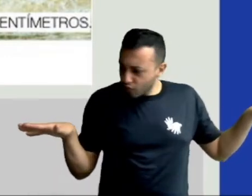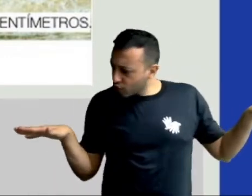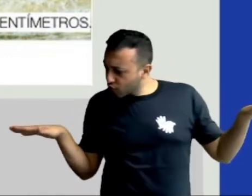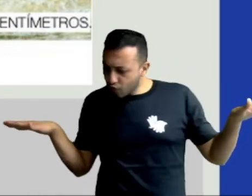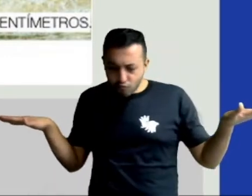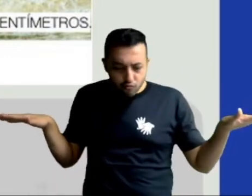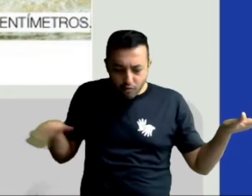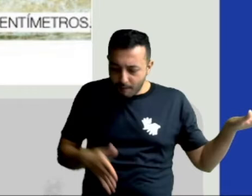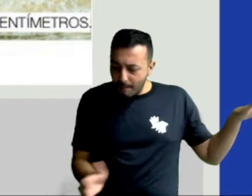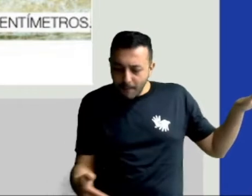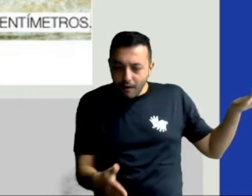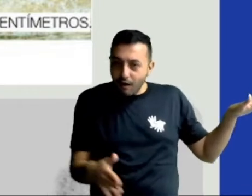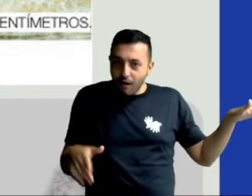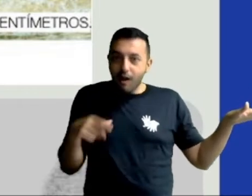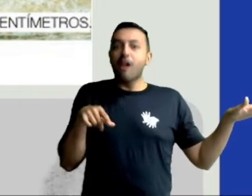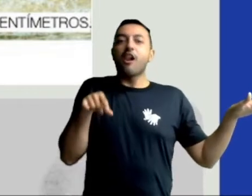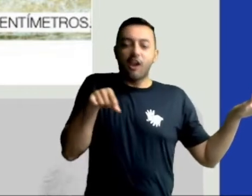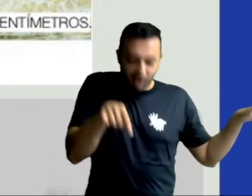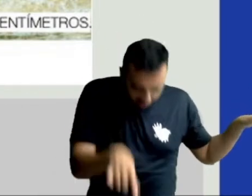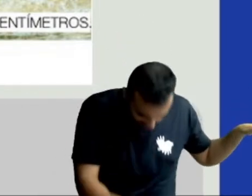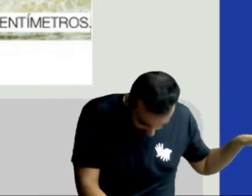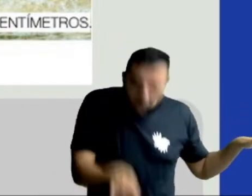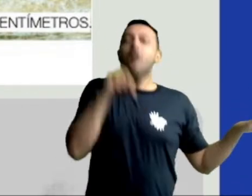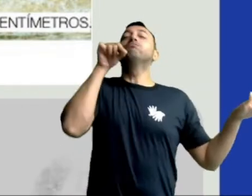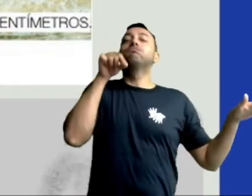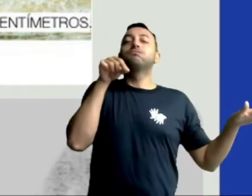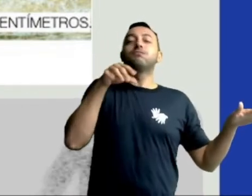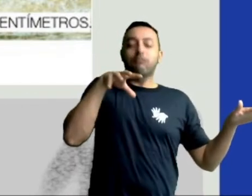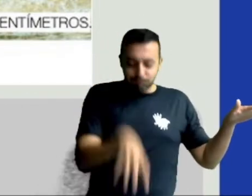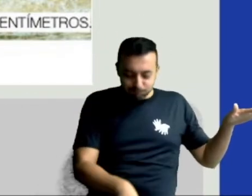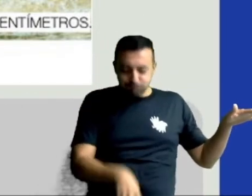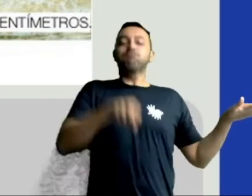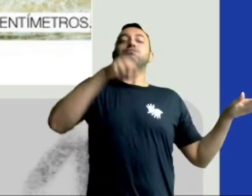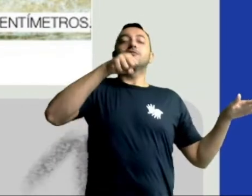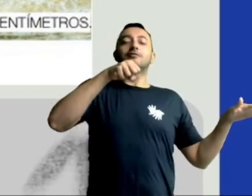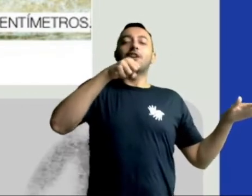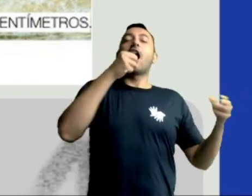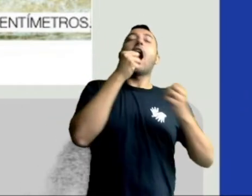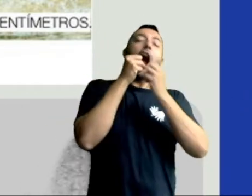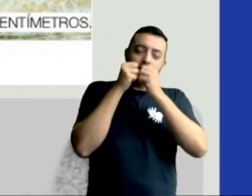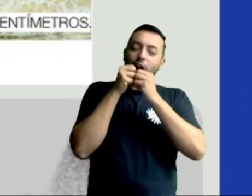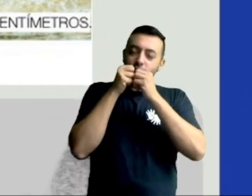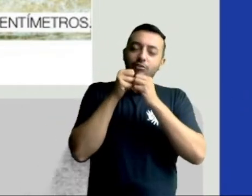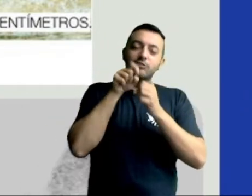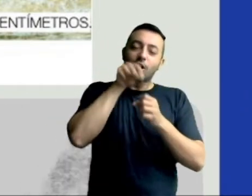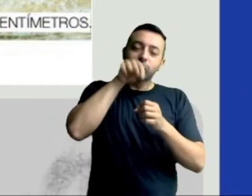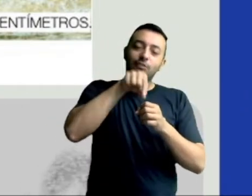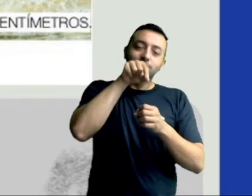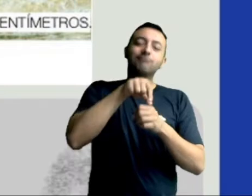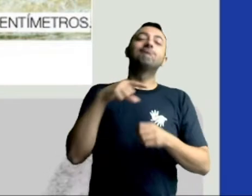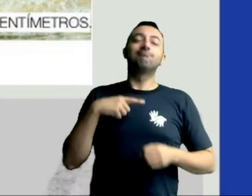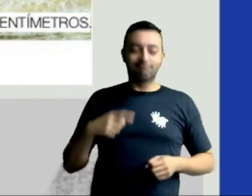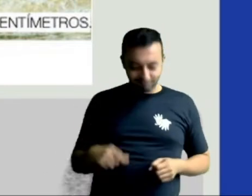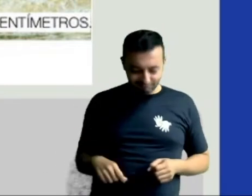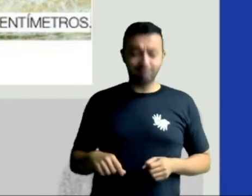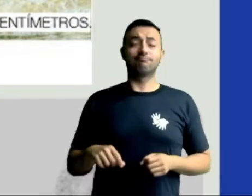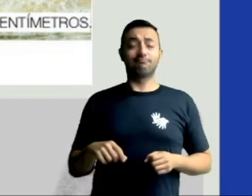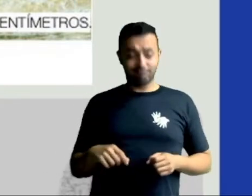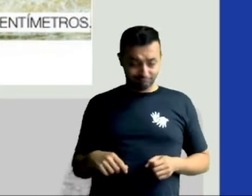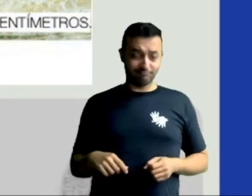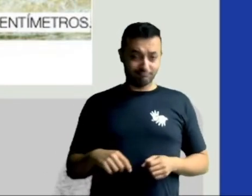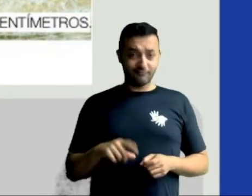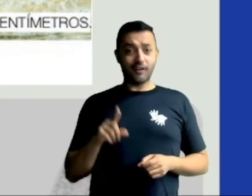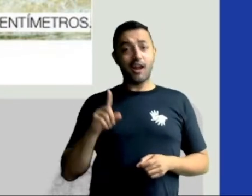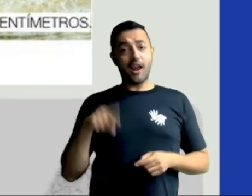meio do rio, vai lá e dá uma botanhada ali no peixe, come o peixe todinho. Ele se alimenta de outro